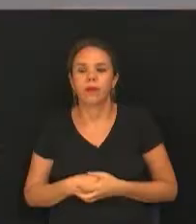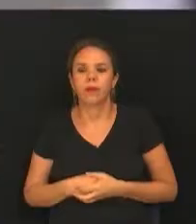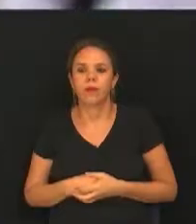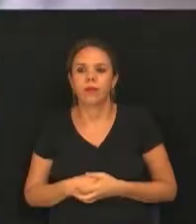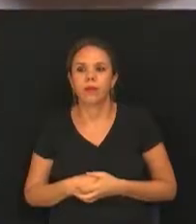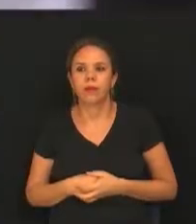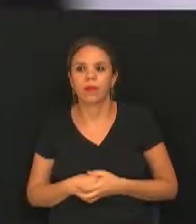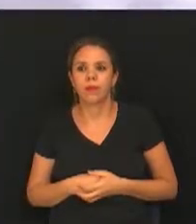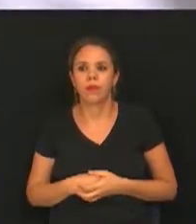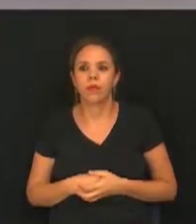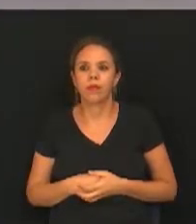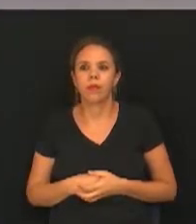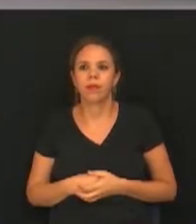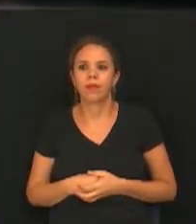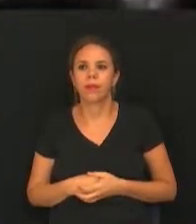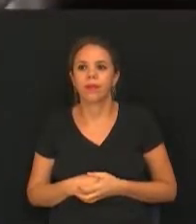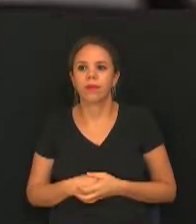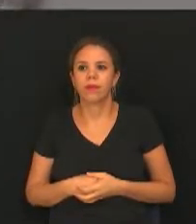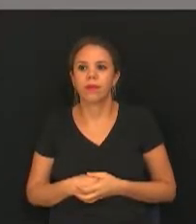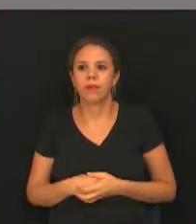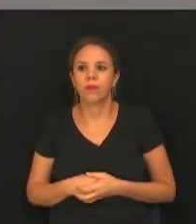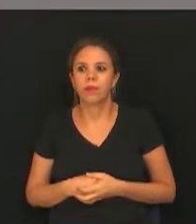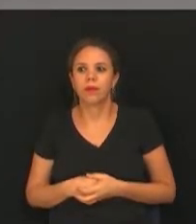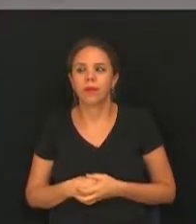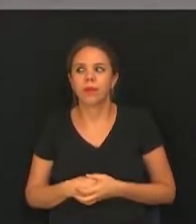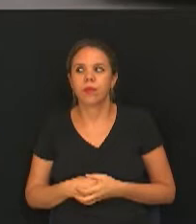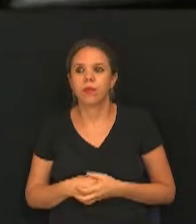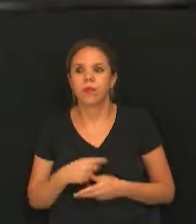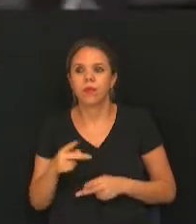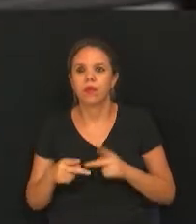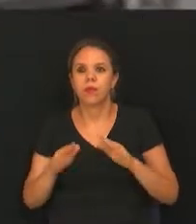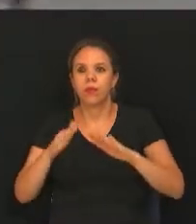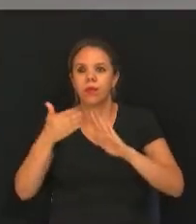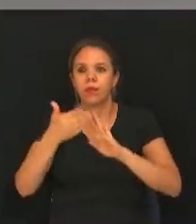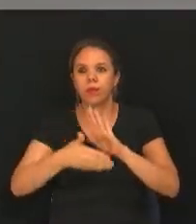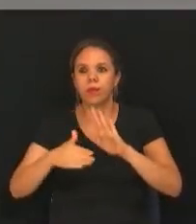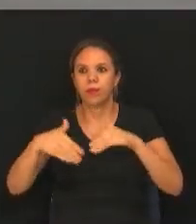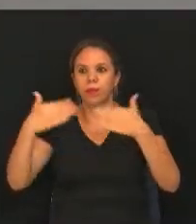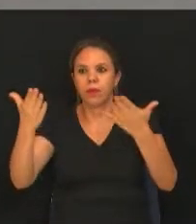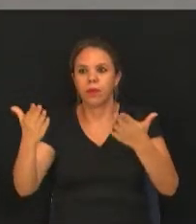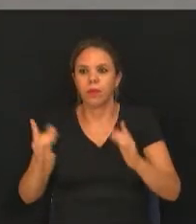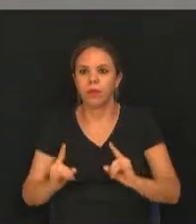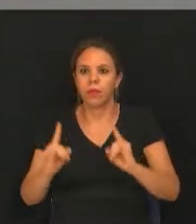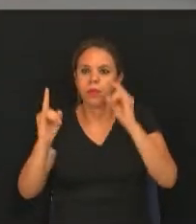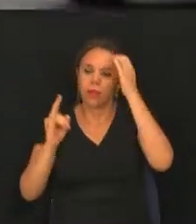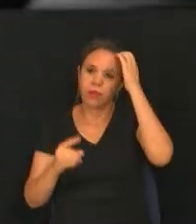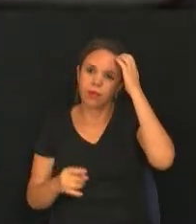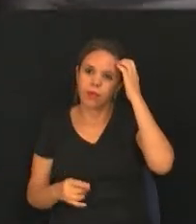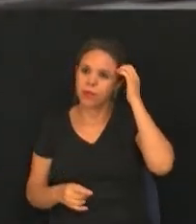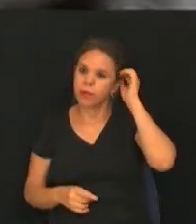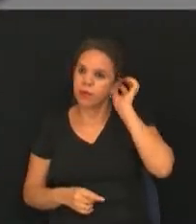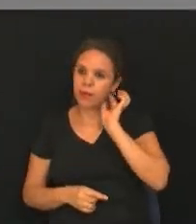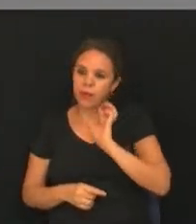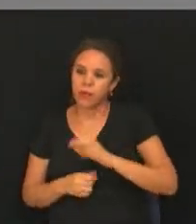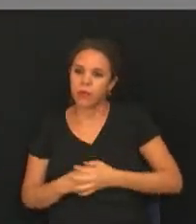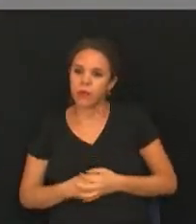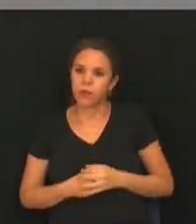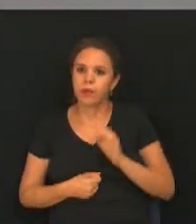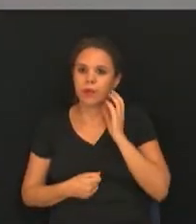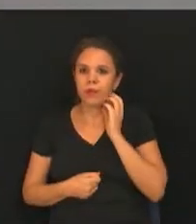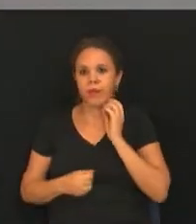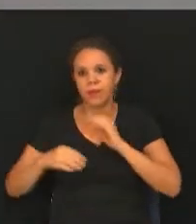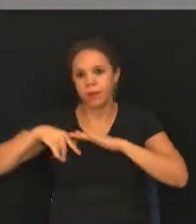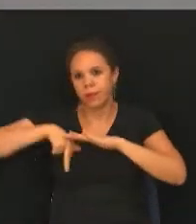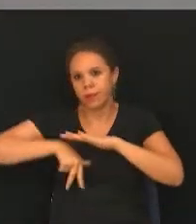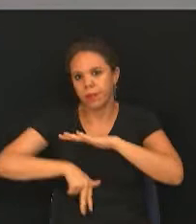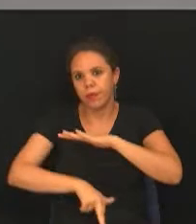né? A partir de fora, né? Do nosso prédio histórico. No piso de baixo, a gente quer